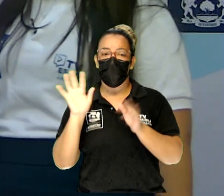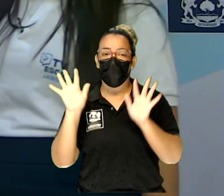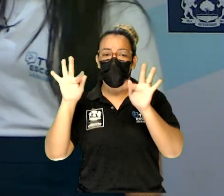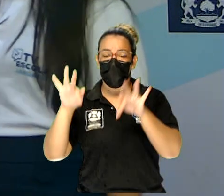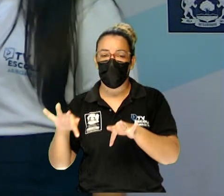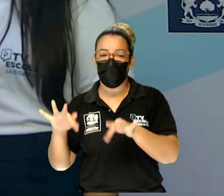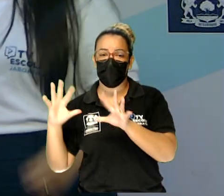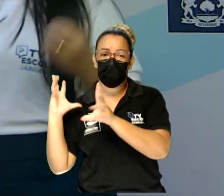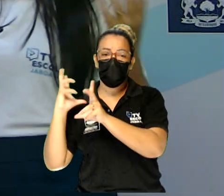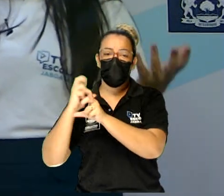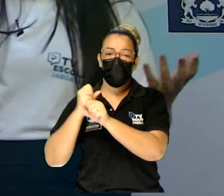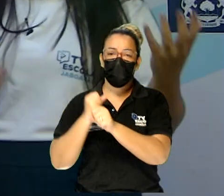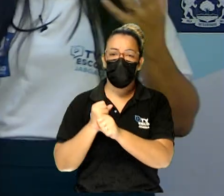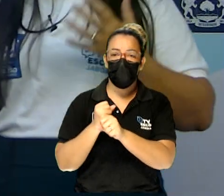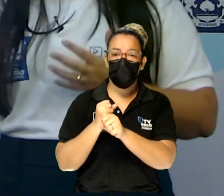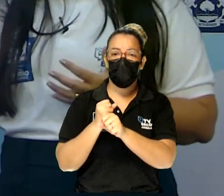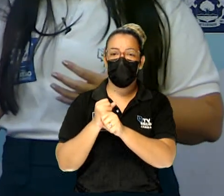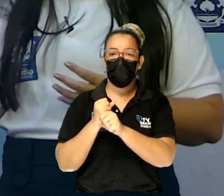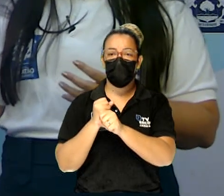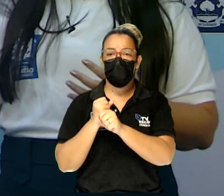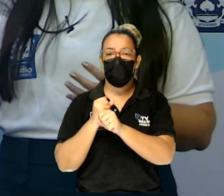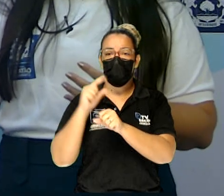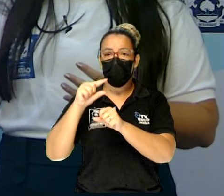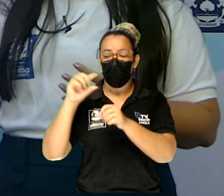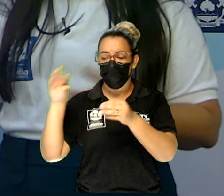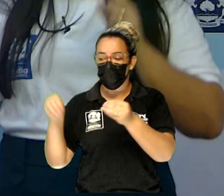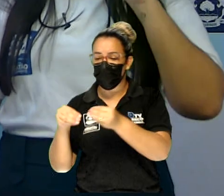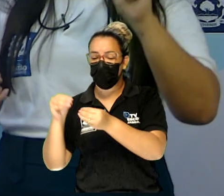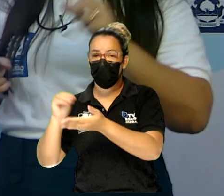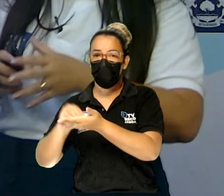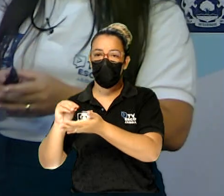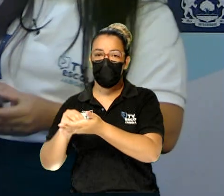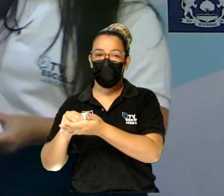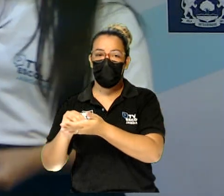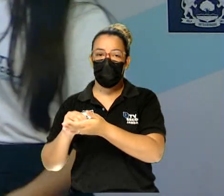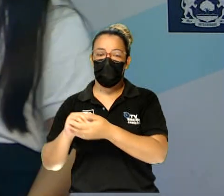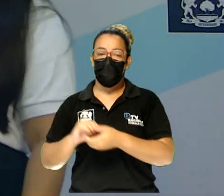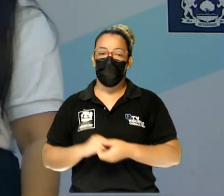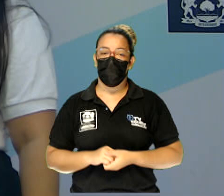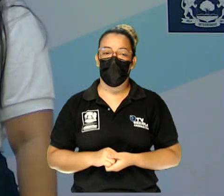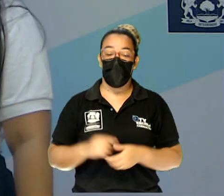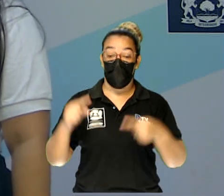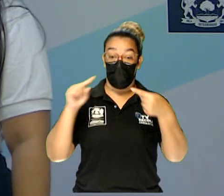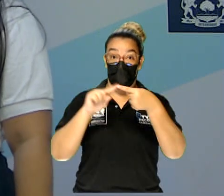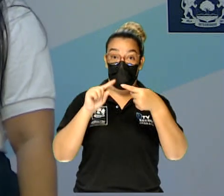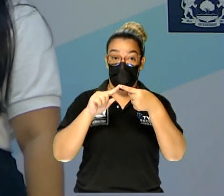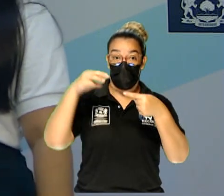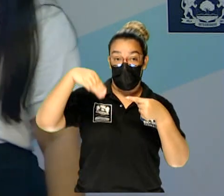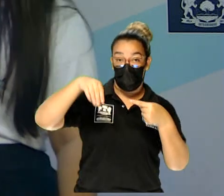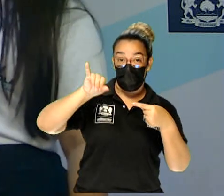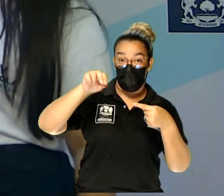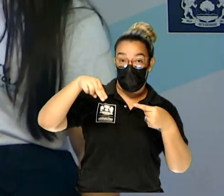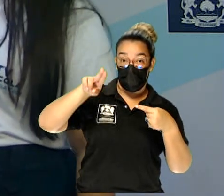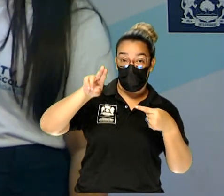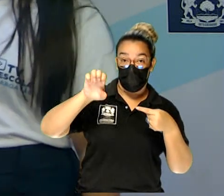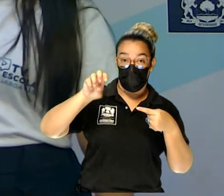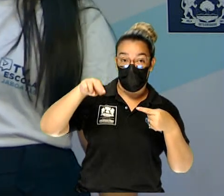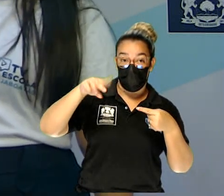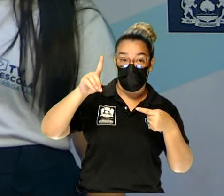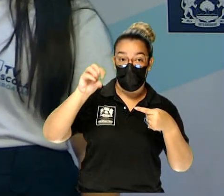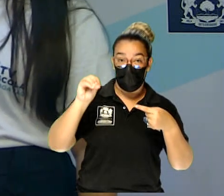resultado, resto ou diferença, tá? Vamos lá de novo? A primeira parcela é o minuendo, a